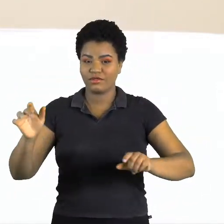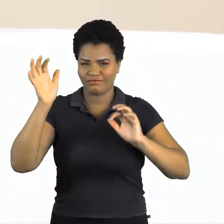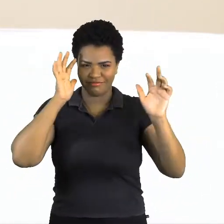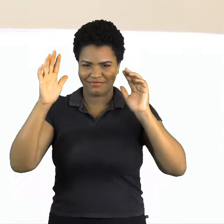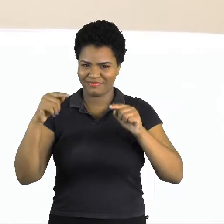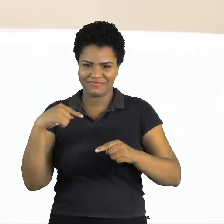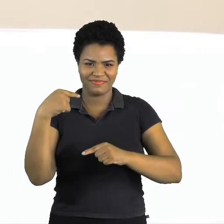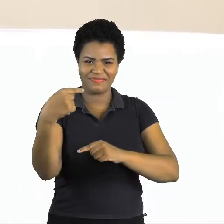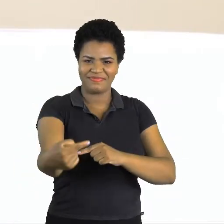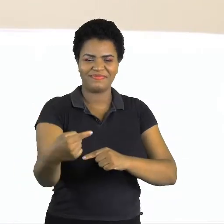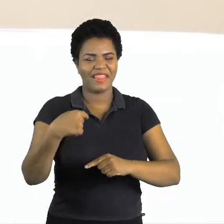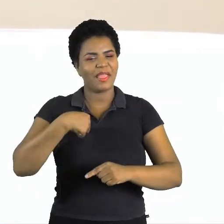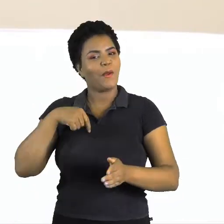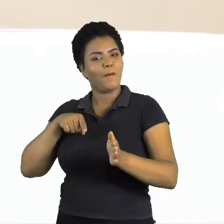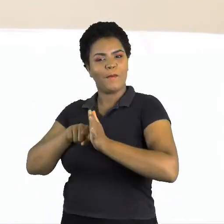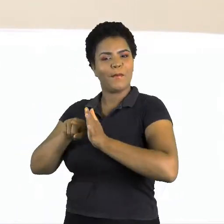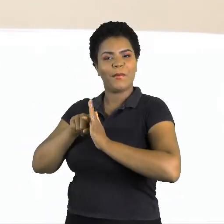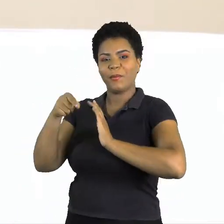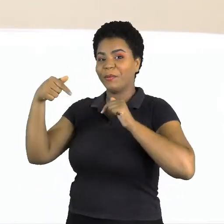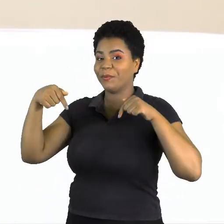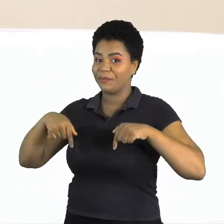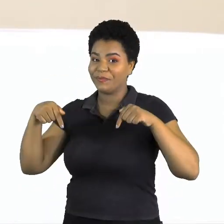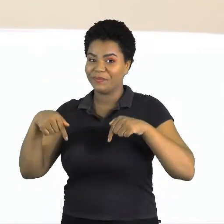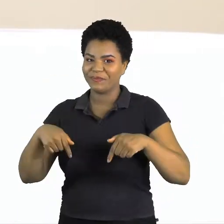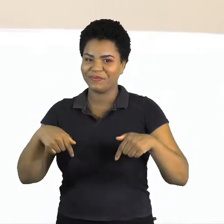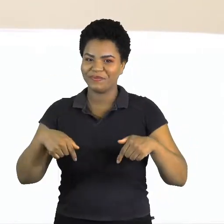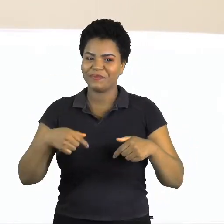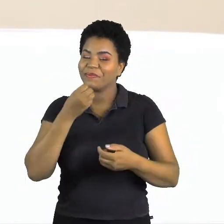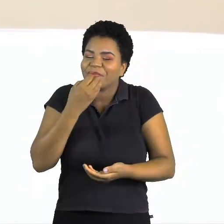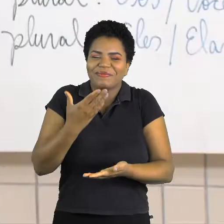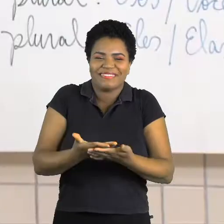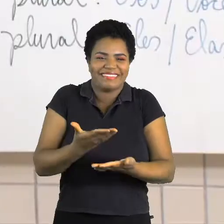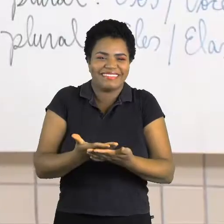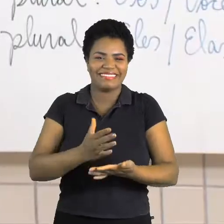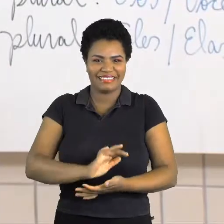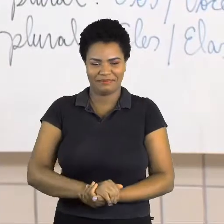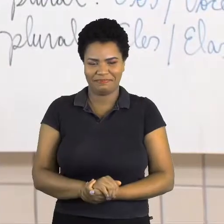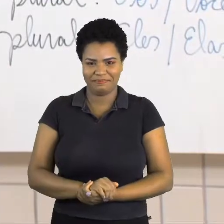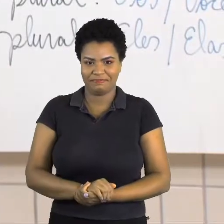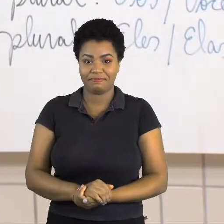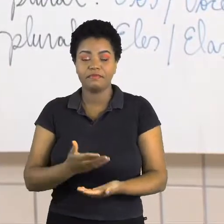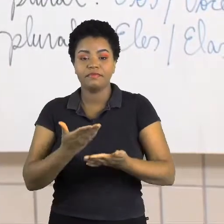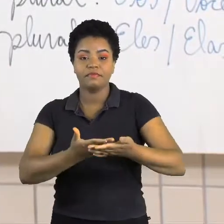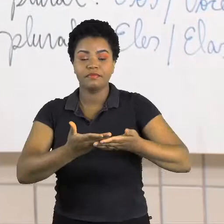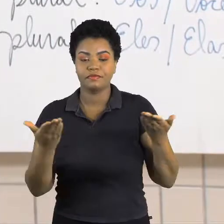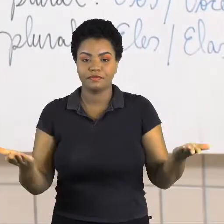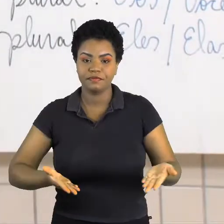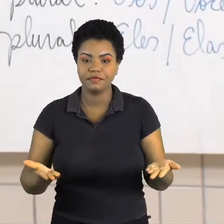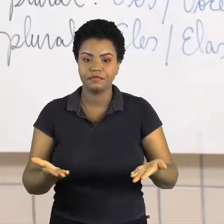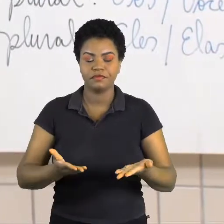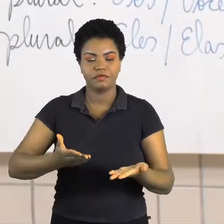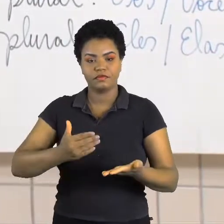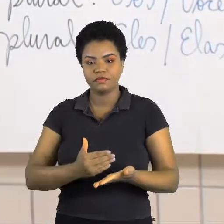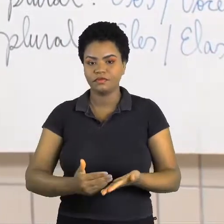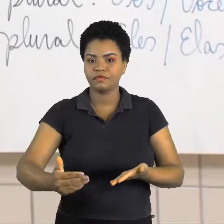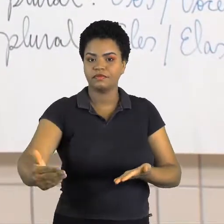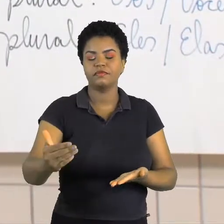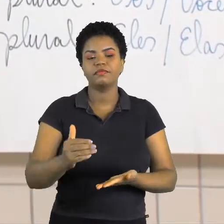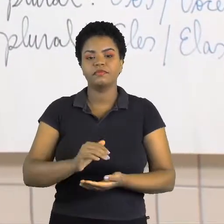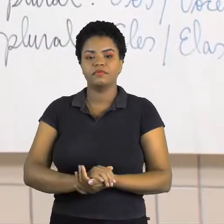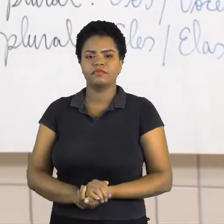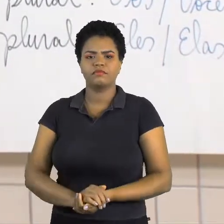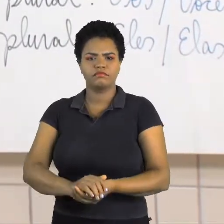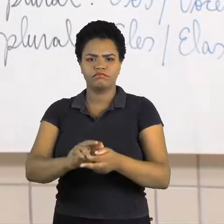daí e eu pergunto daqui. Boa aula! Na aula de hoje, vamos dar início a um